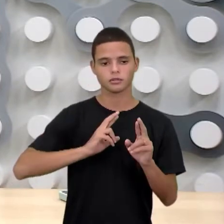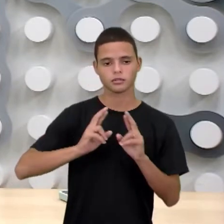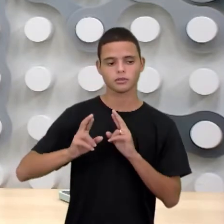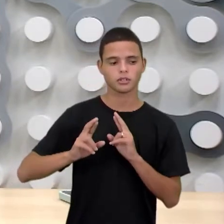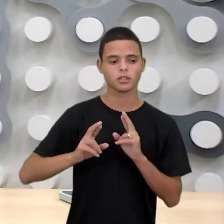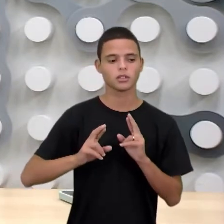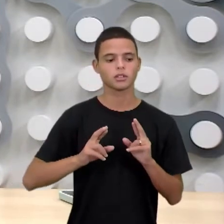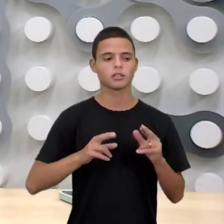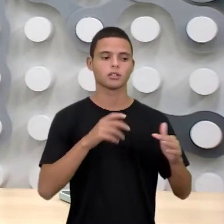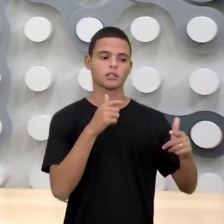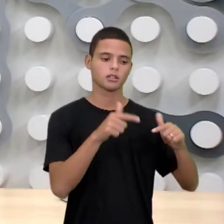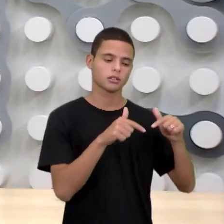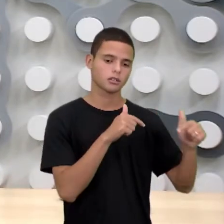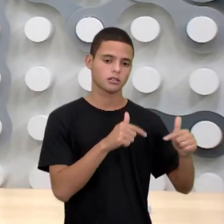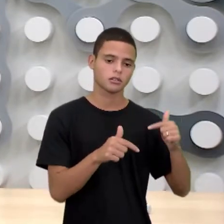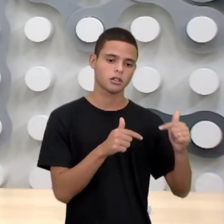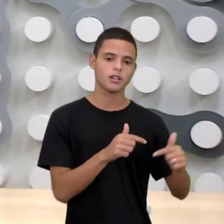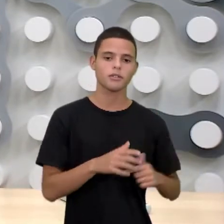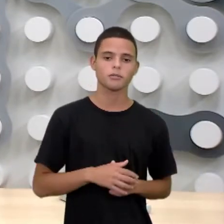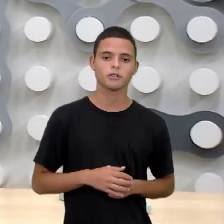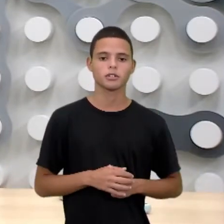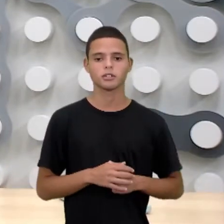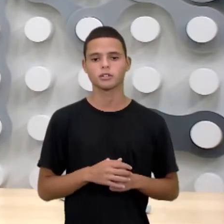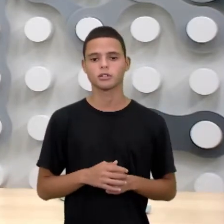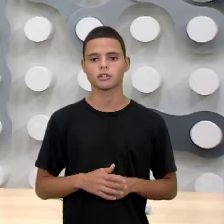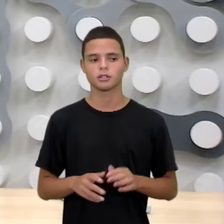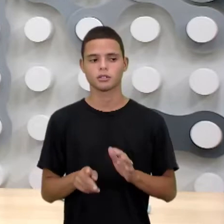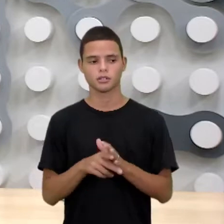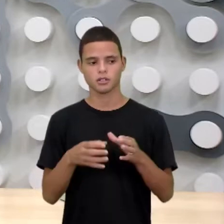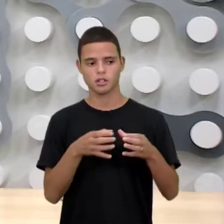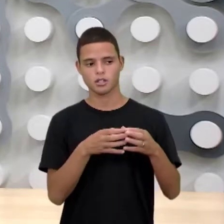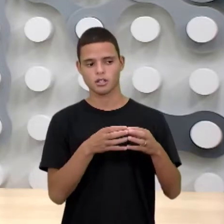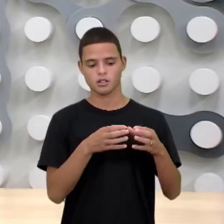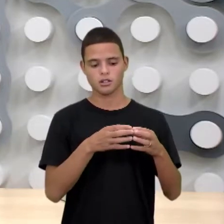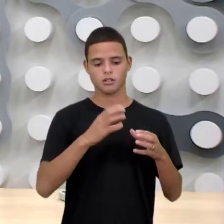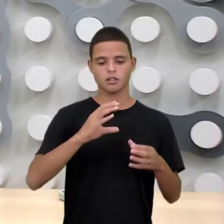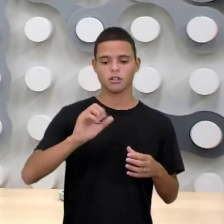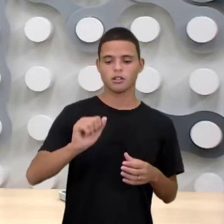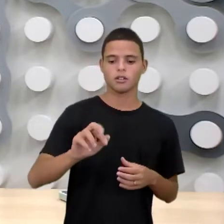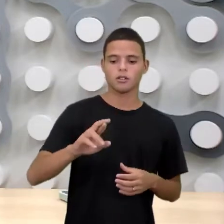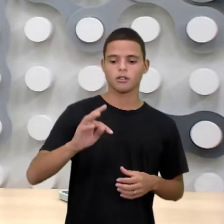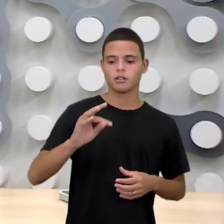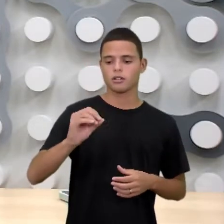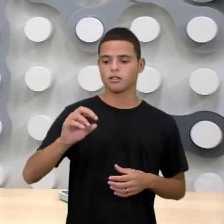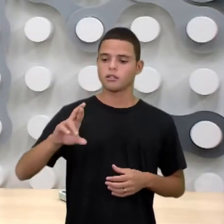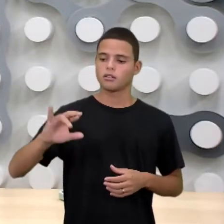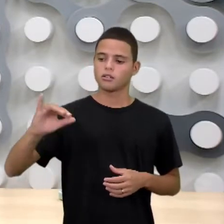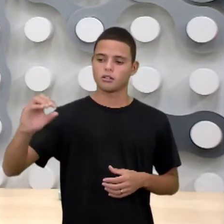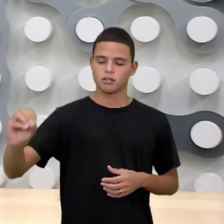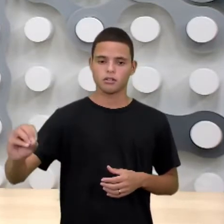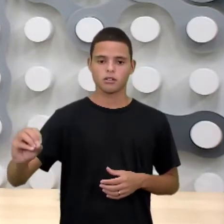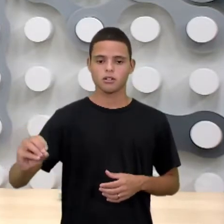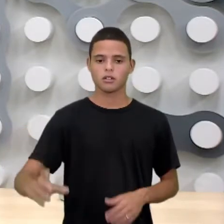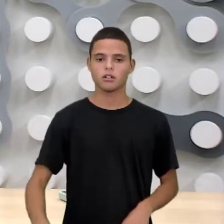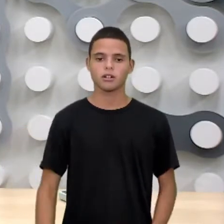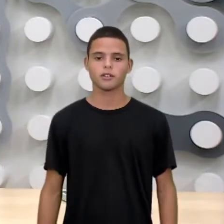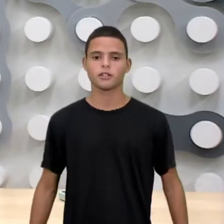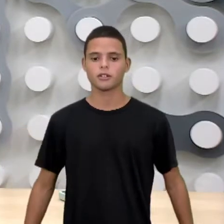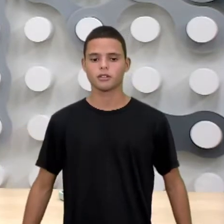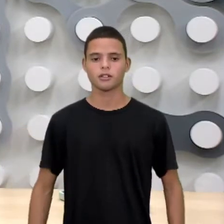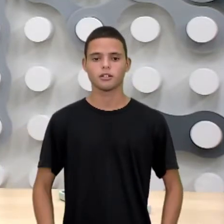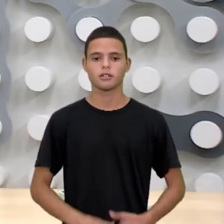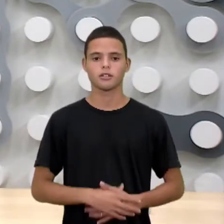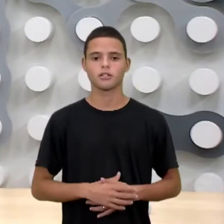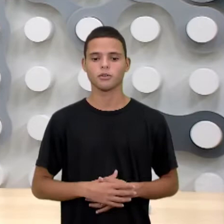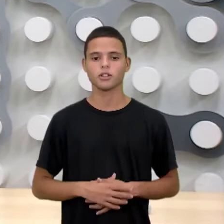com esses trabalhos aí sendo feito aí pelo cartório e depois, posteriormente, aí pelo governo federal. Então, vejo o quanto é importante